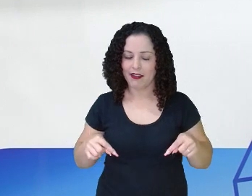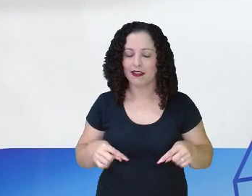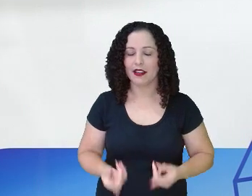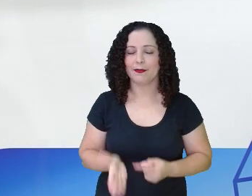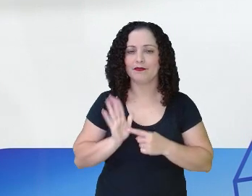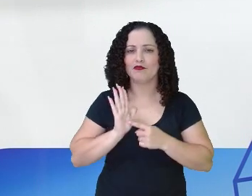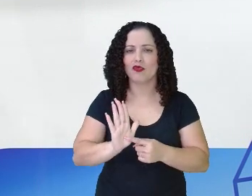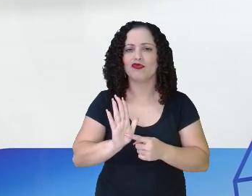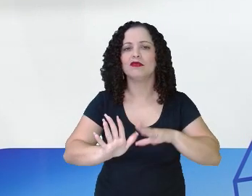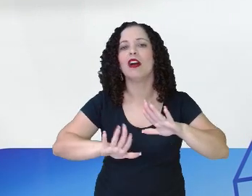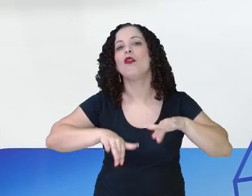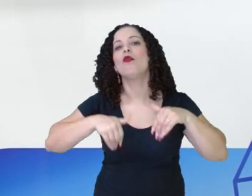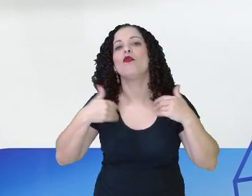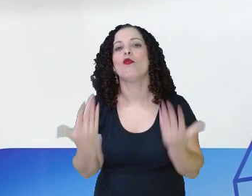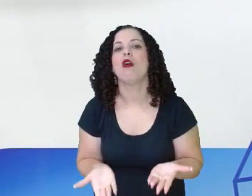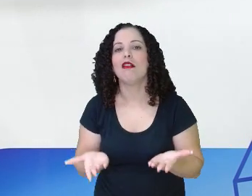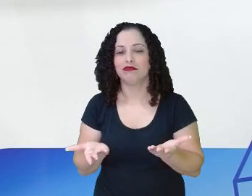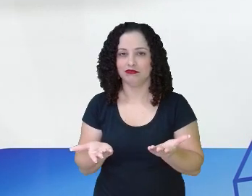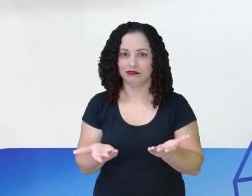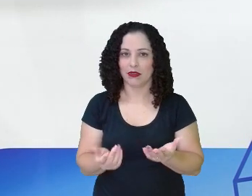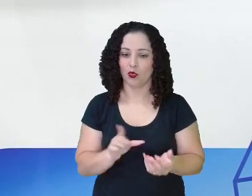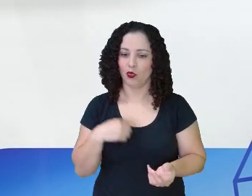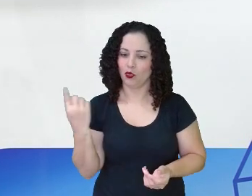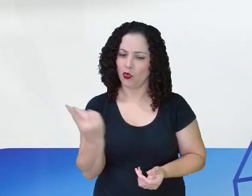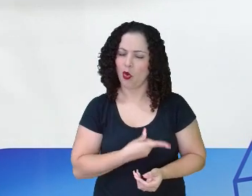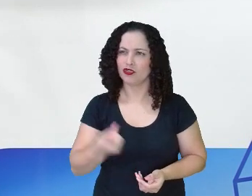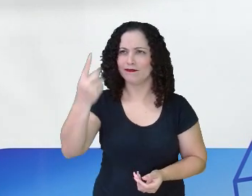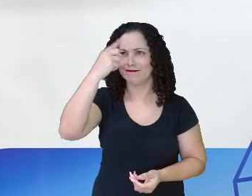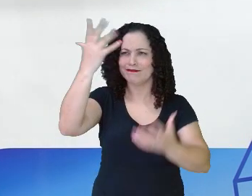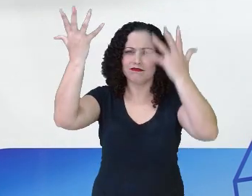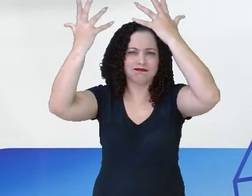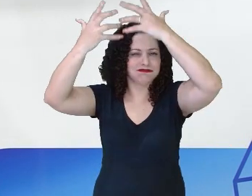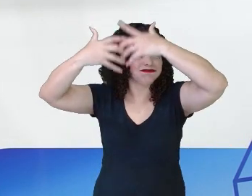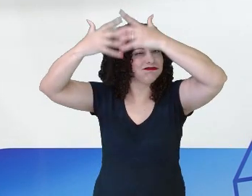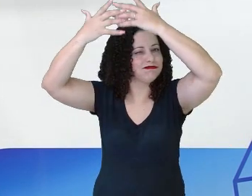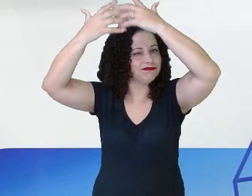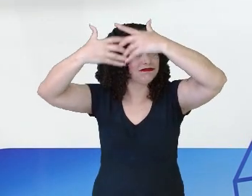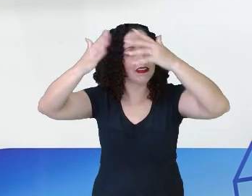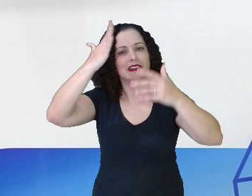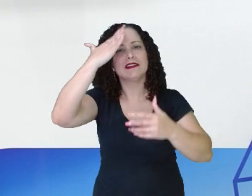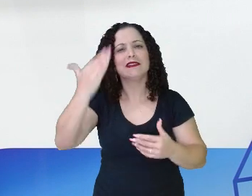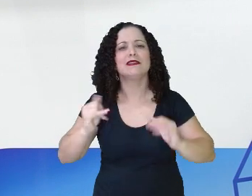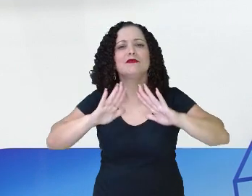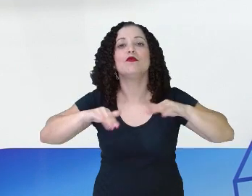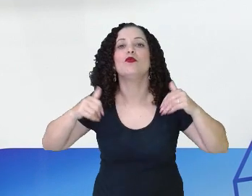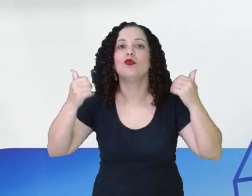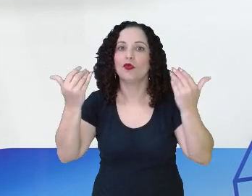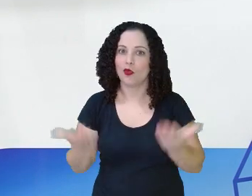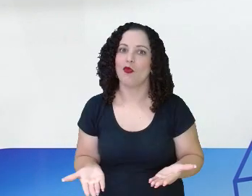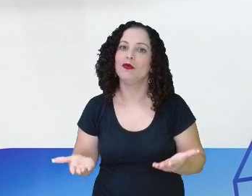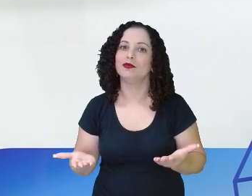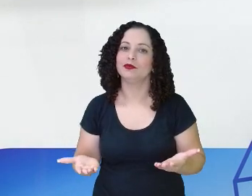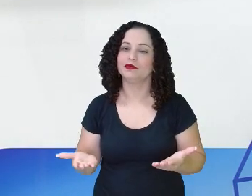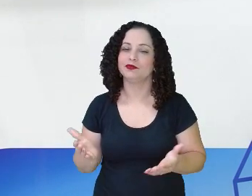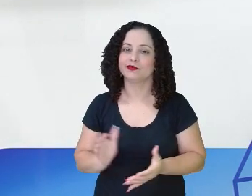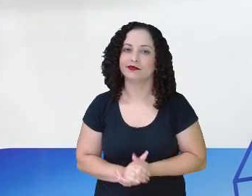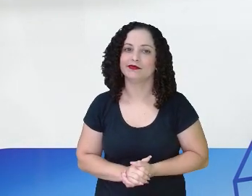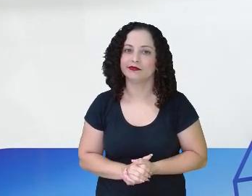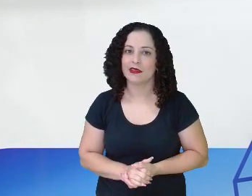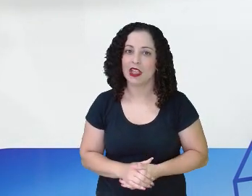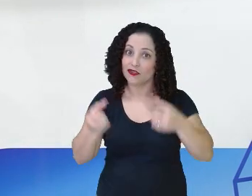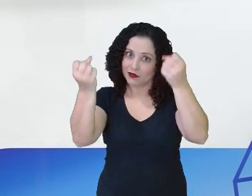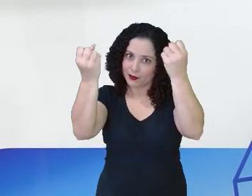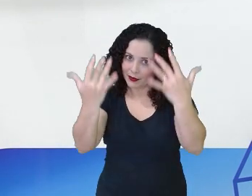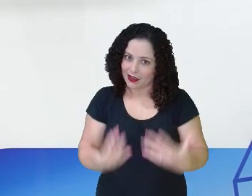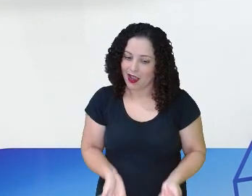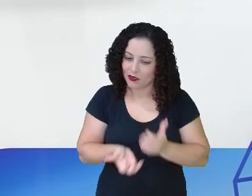as operações. A gente que precisa refletir e saber qual operação realizar. Por isso eu falei no começo da